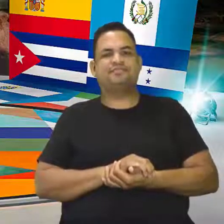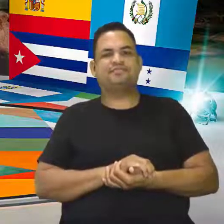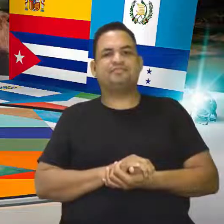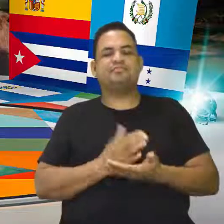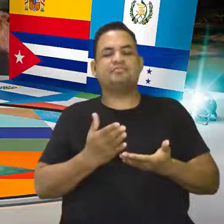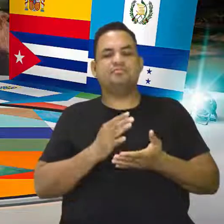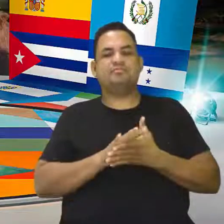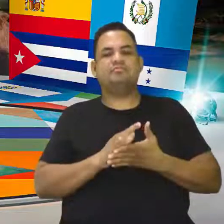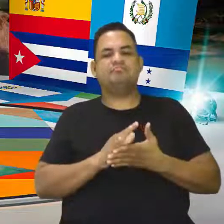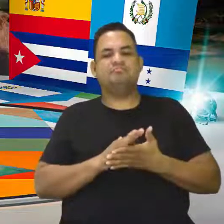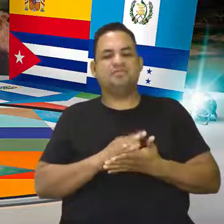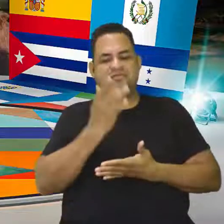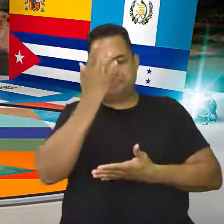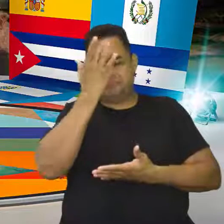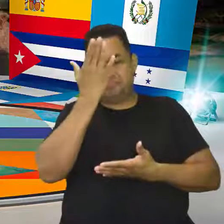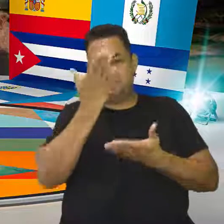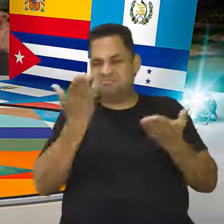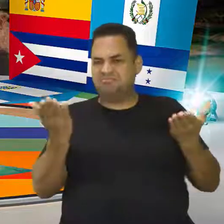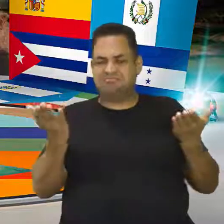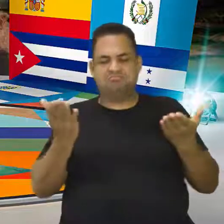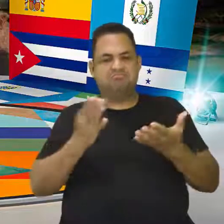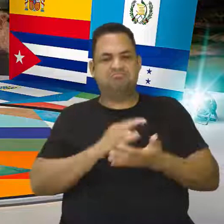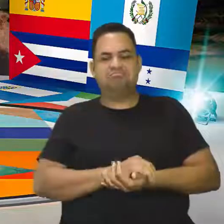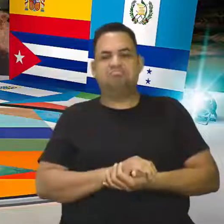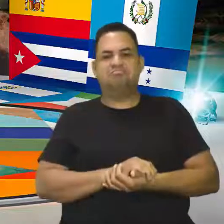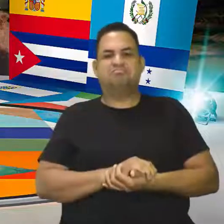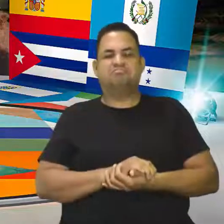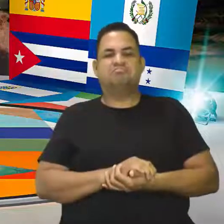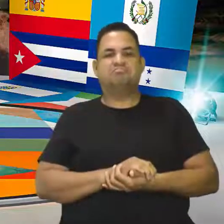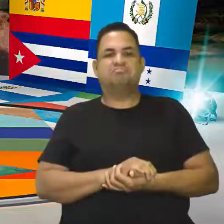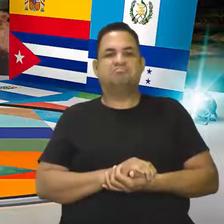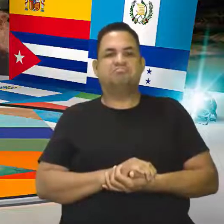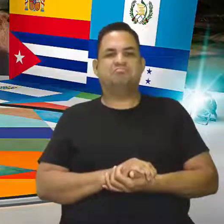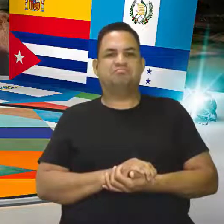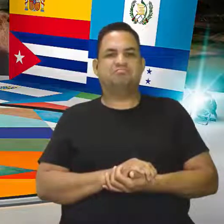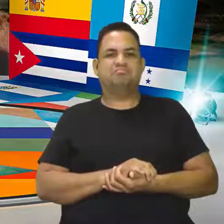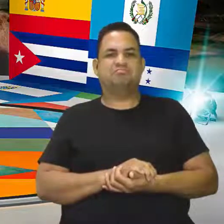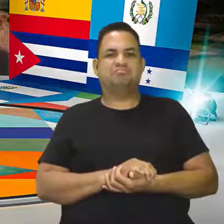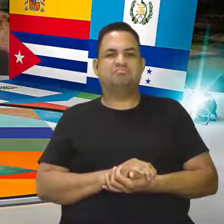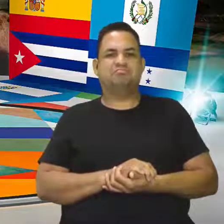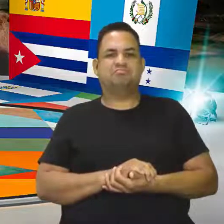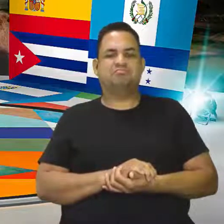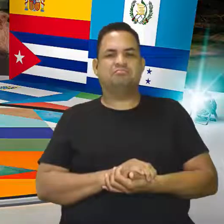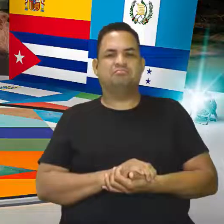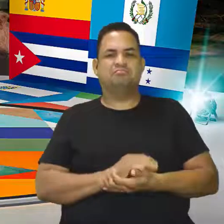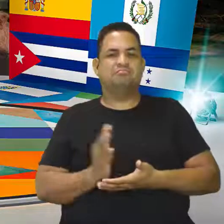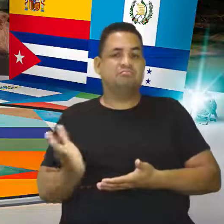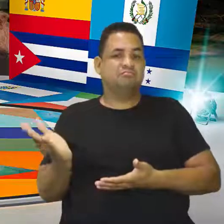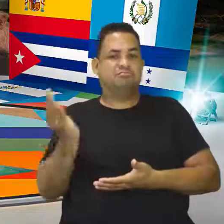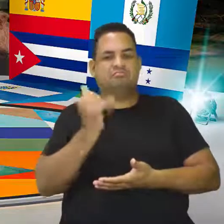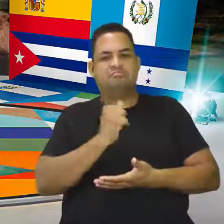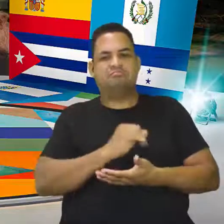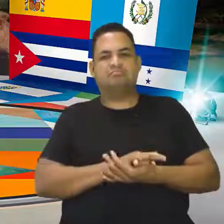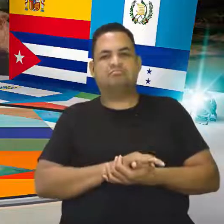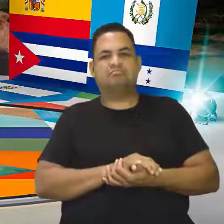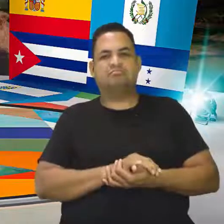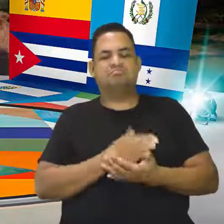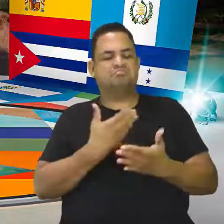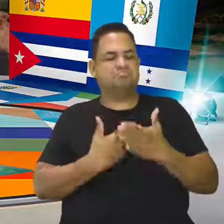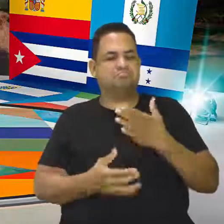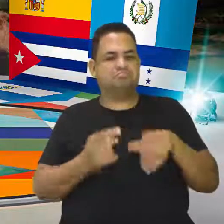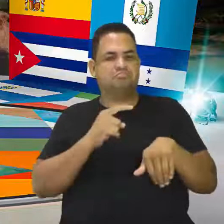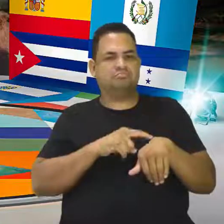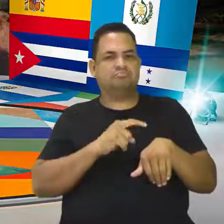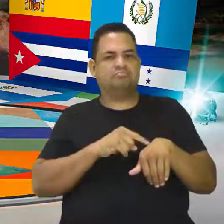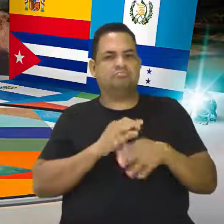a atividade de hoje. Tava muito fácil, muito mesmo. Então, vamos, sem perder muito